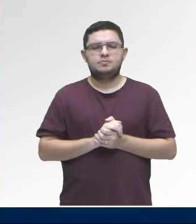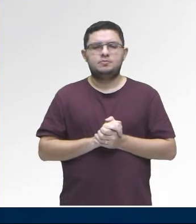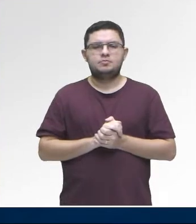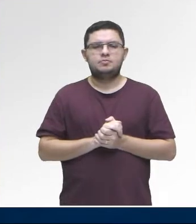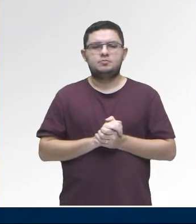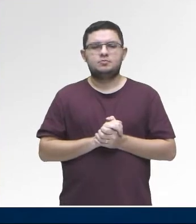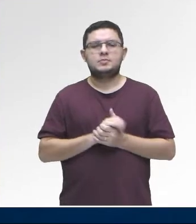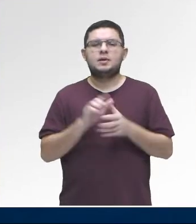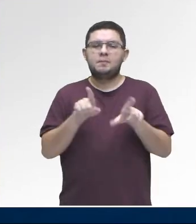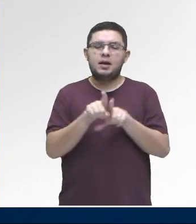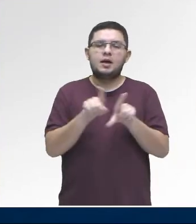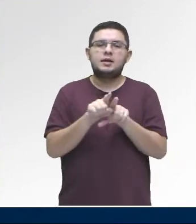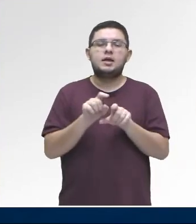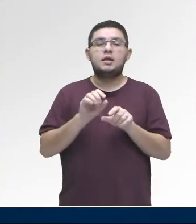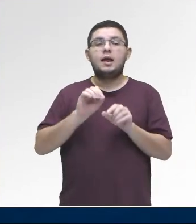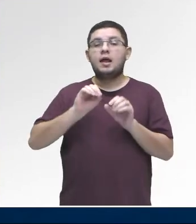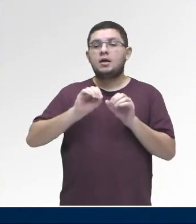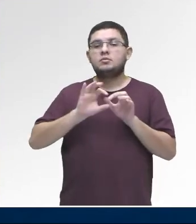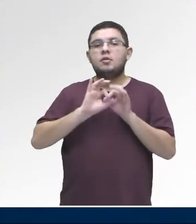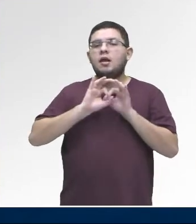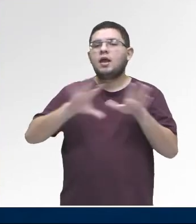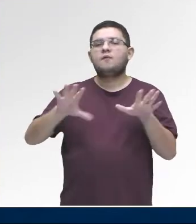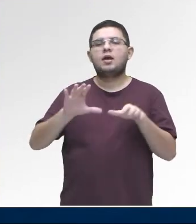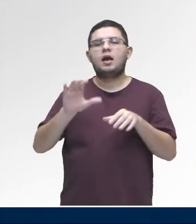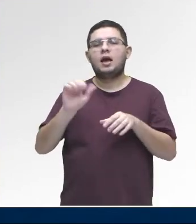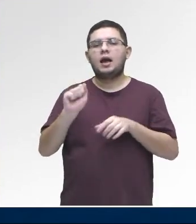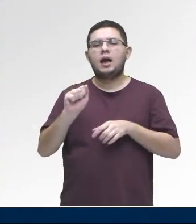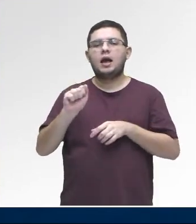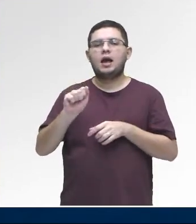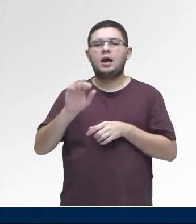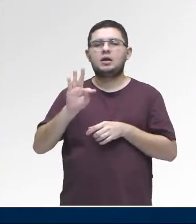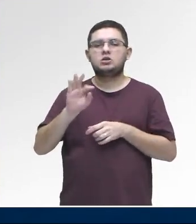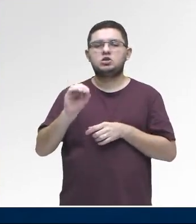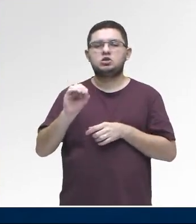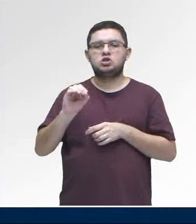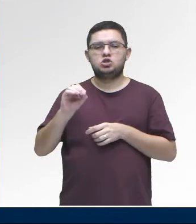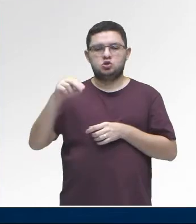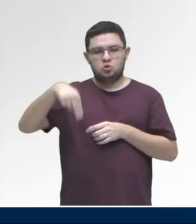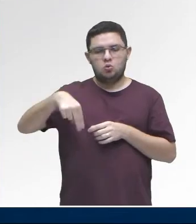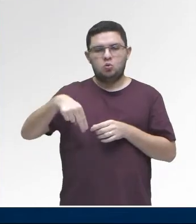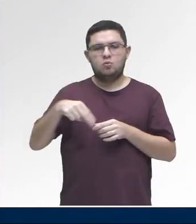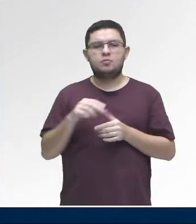cátio, o íon H+, ou